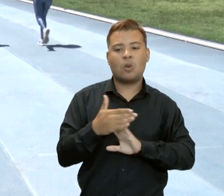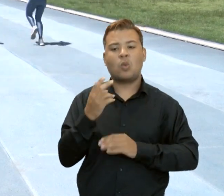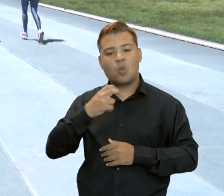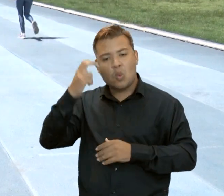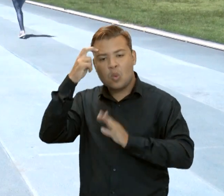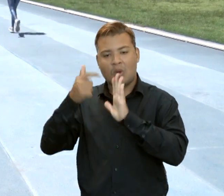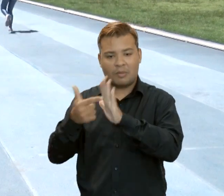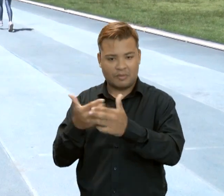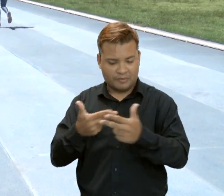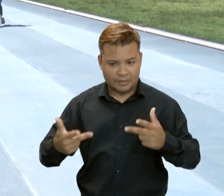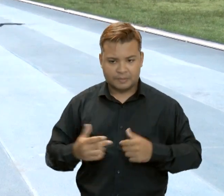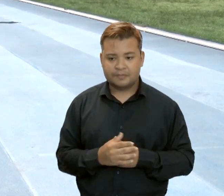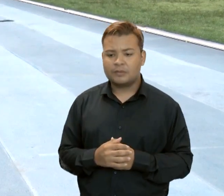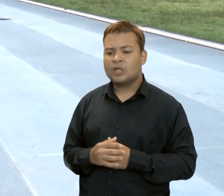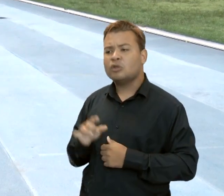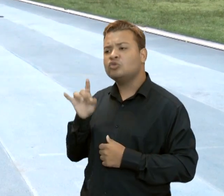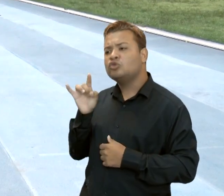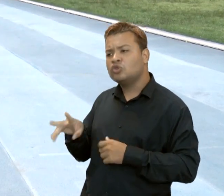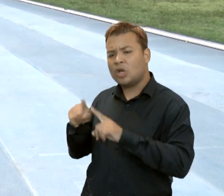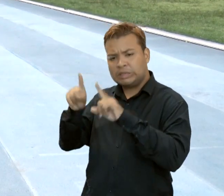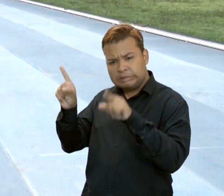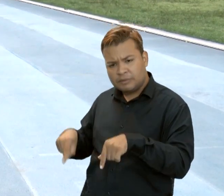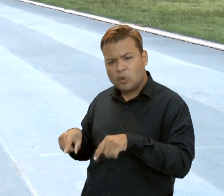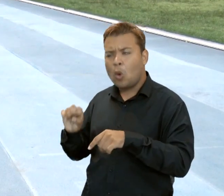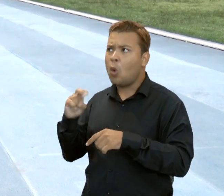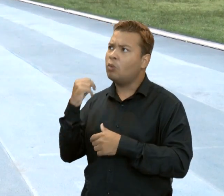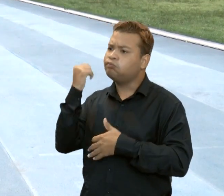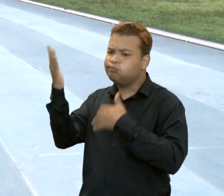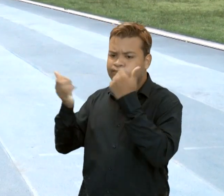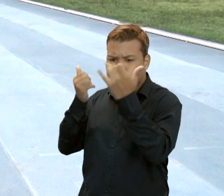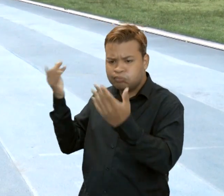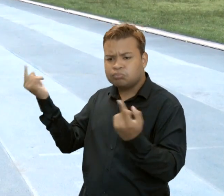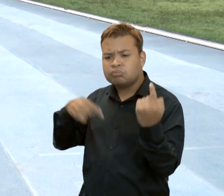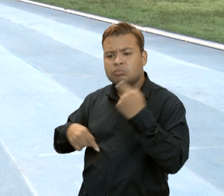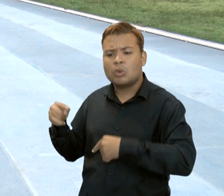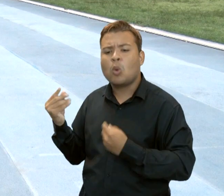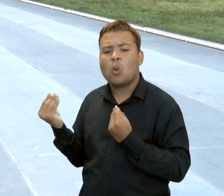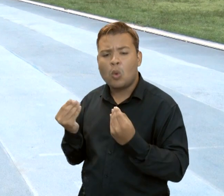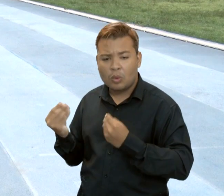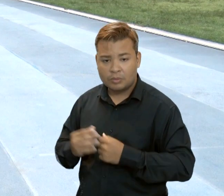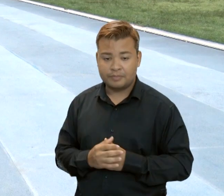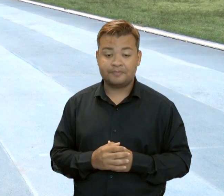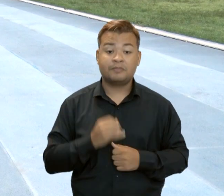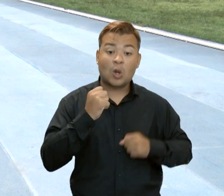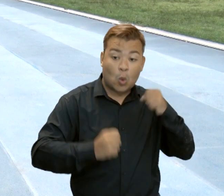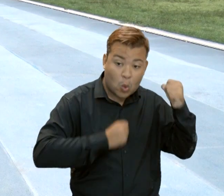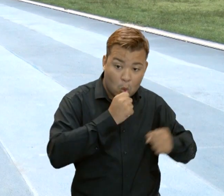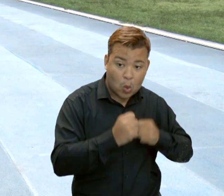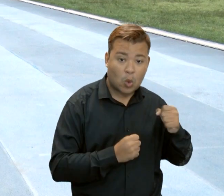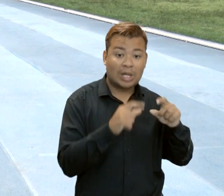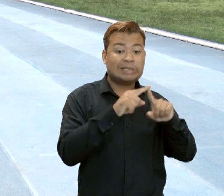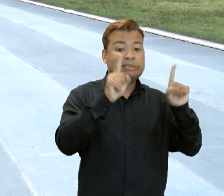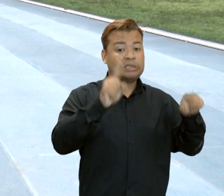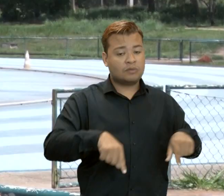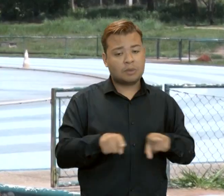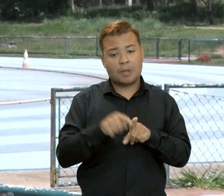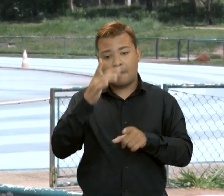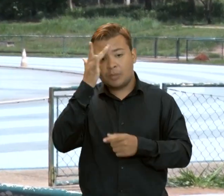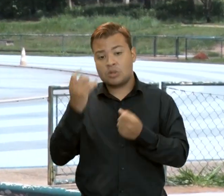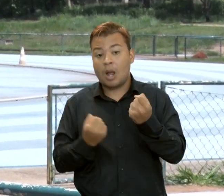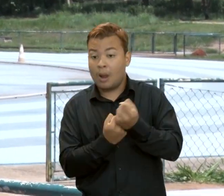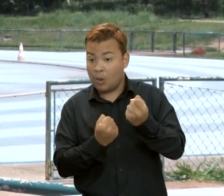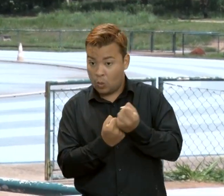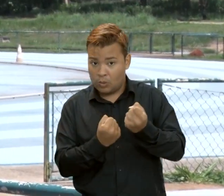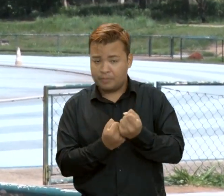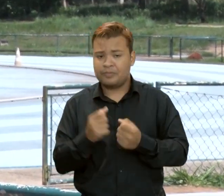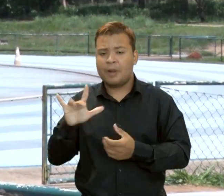servidores colaboradores podem participar ou a comunidade externa também então da corrida a inscrição é para os servidores e colaboradores agora